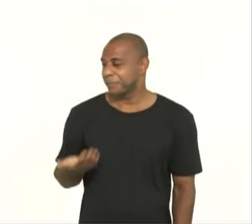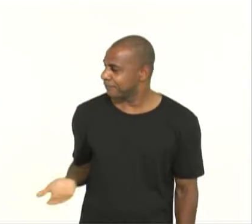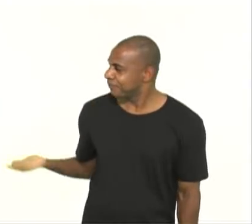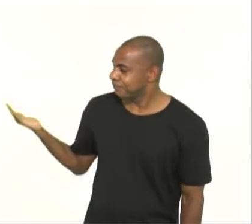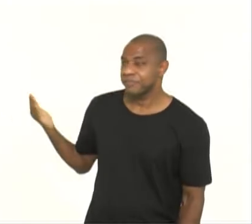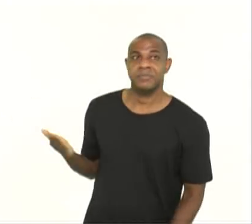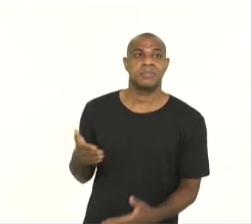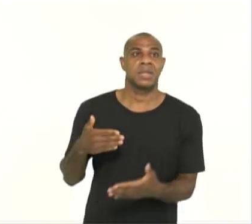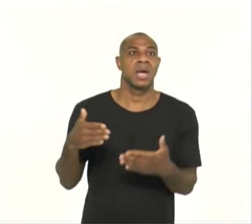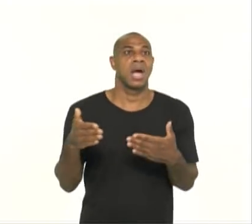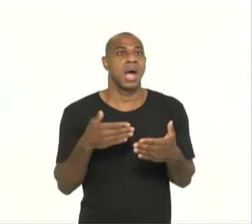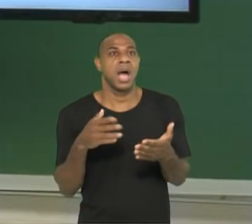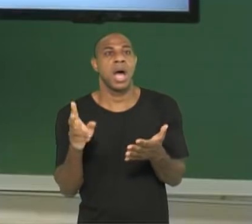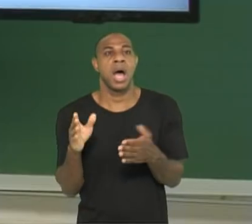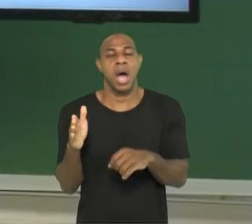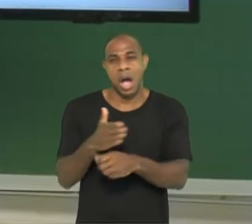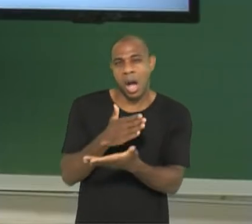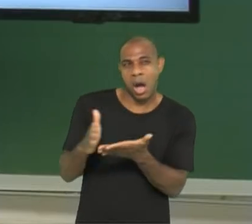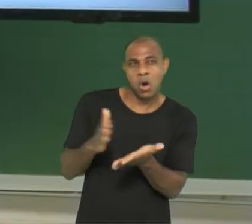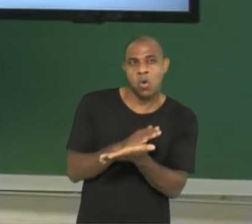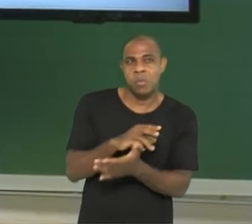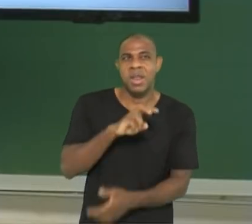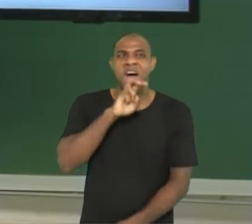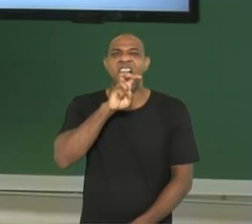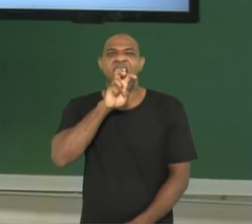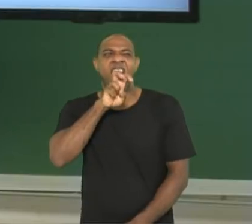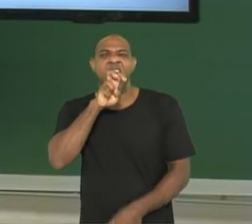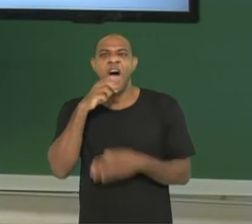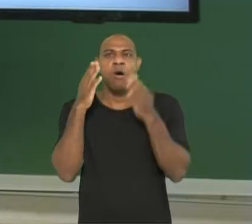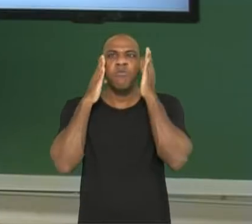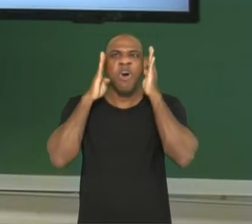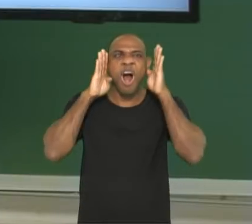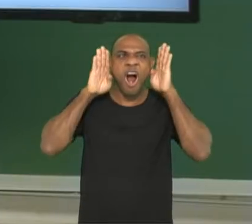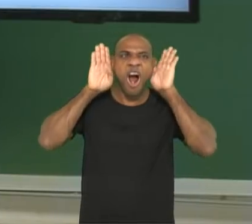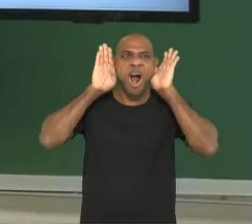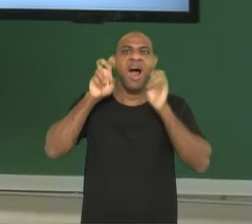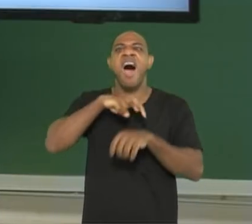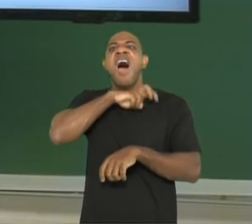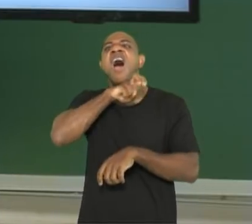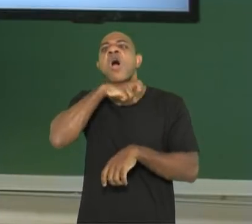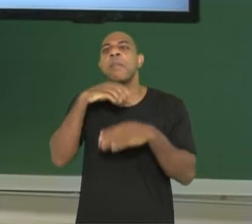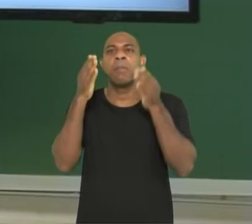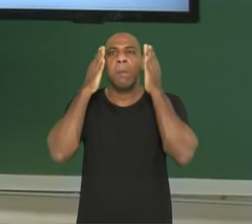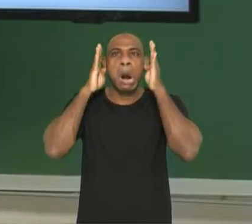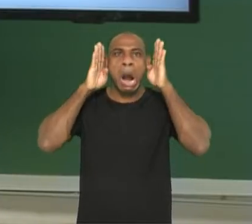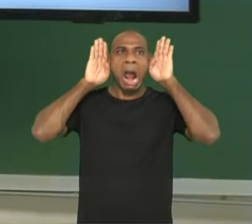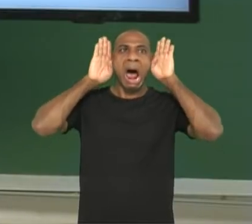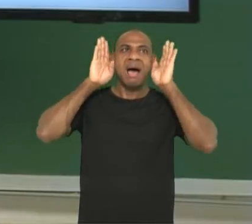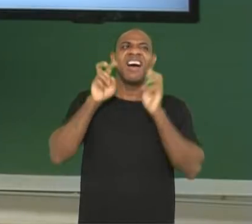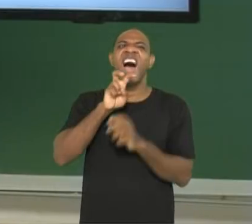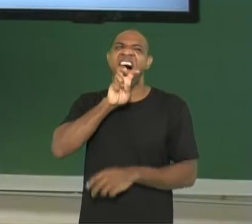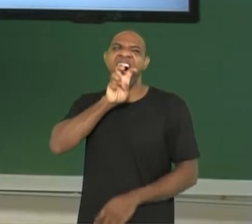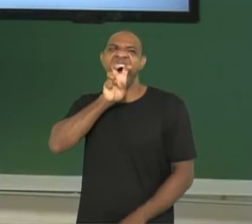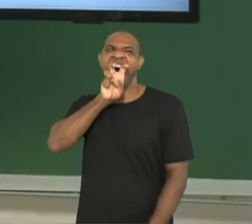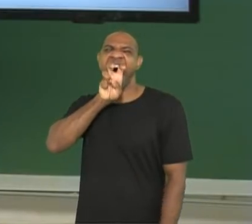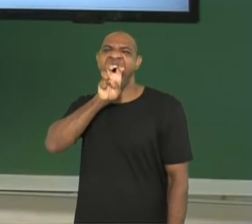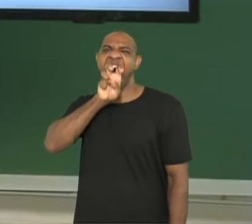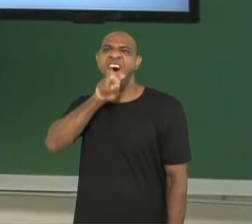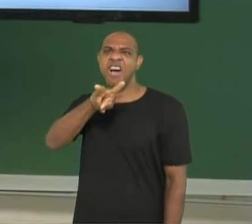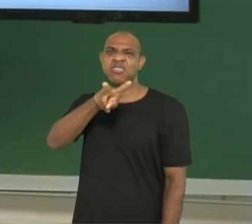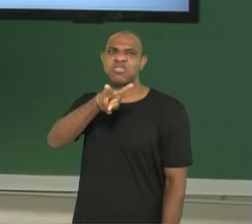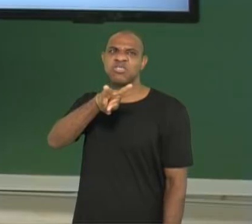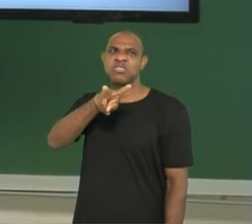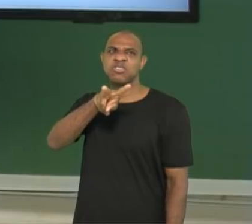Algumas serpentes vão produzir substâncias tóxicas e vão ter como se fosse um dente específico,